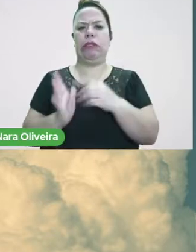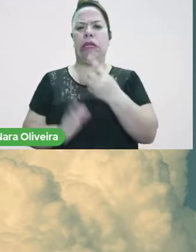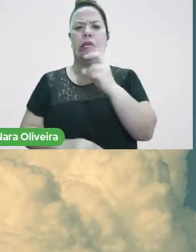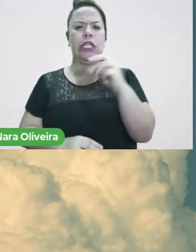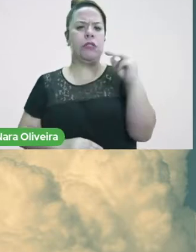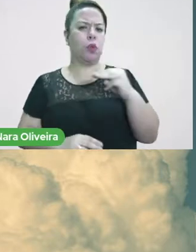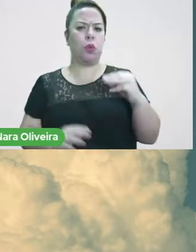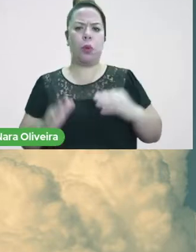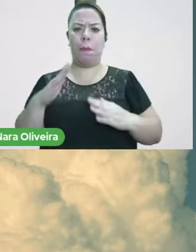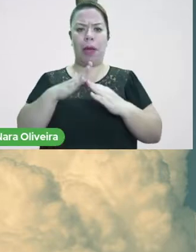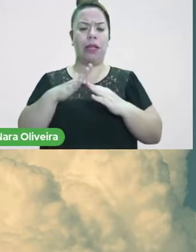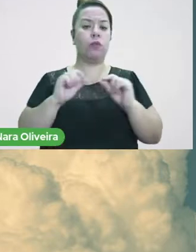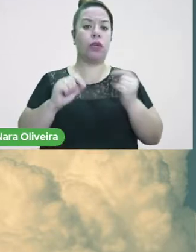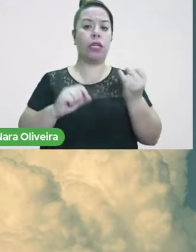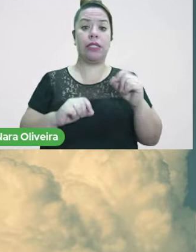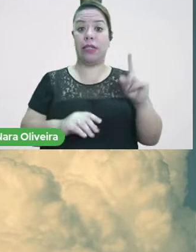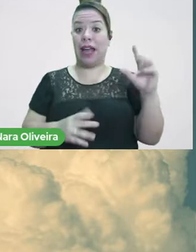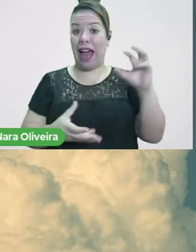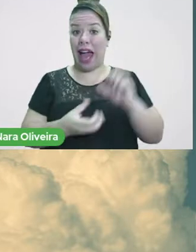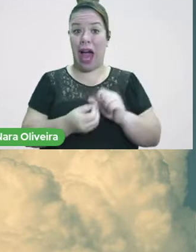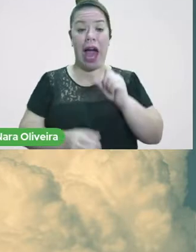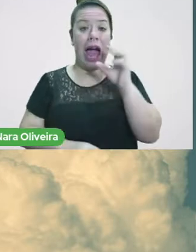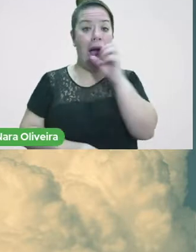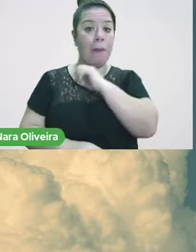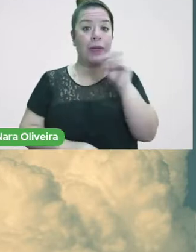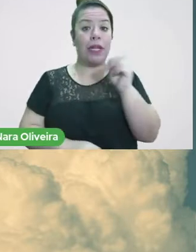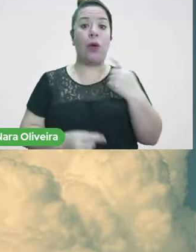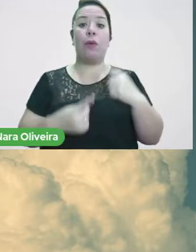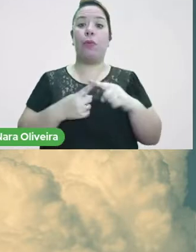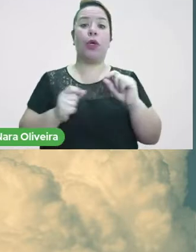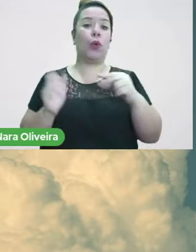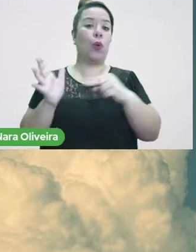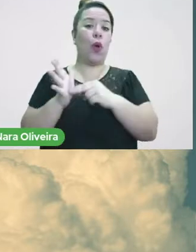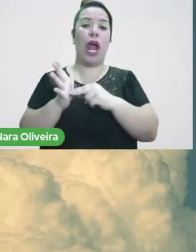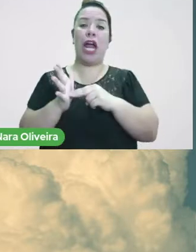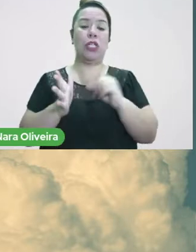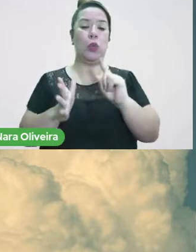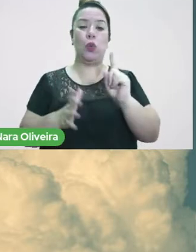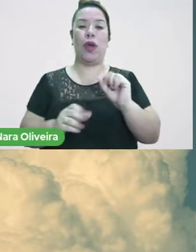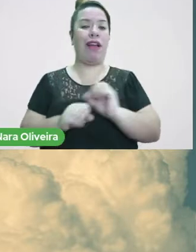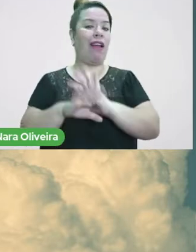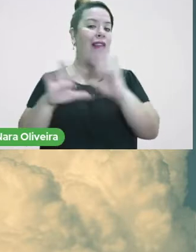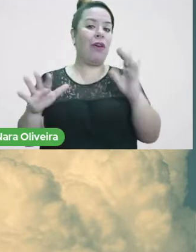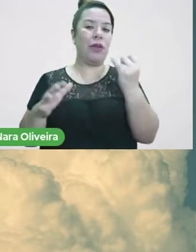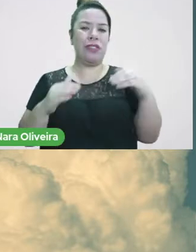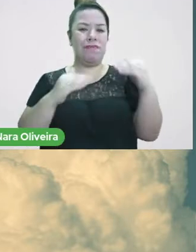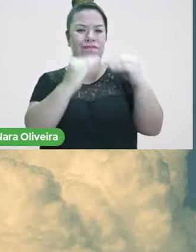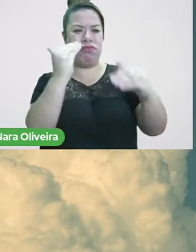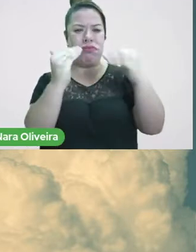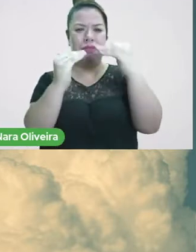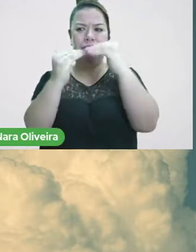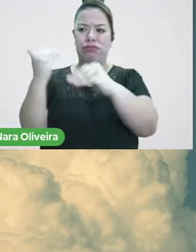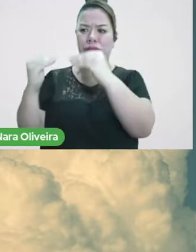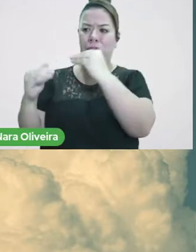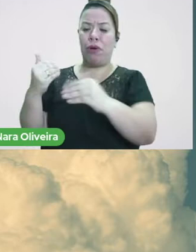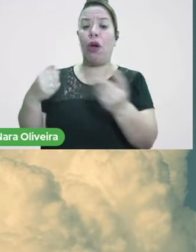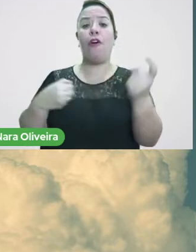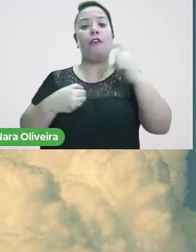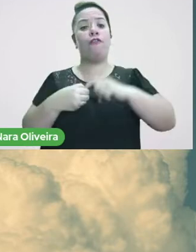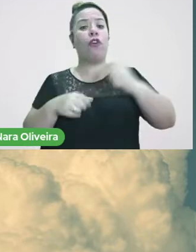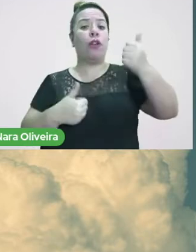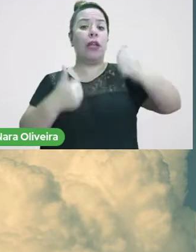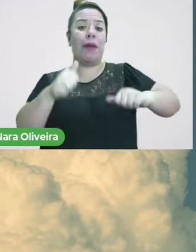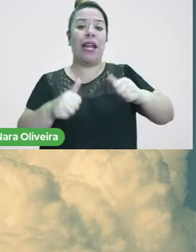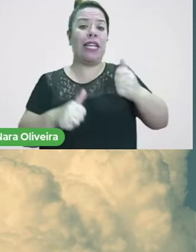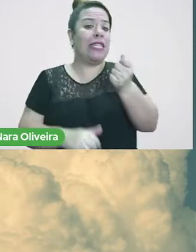se não é rápida, gente, é porque o card não está claro o suficiente, tá? Se não tem concordância, volta para análise. O card não está pronto, na